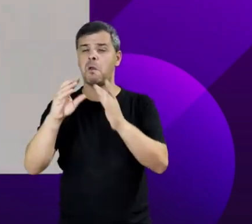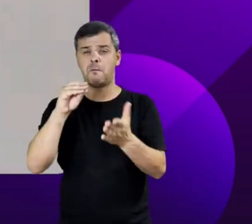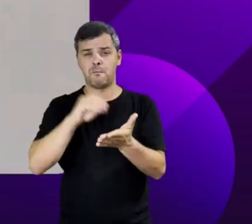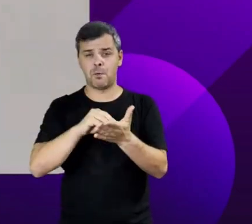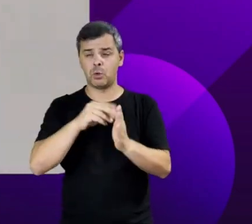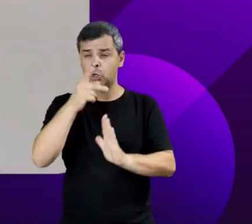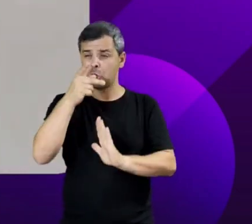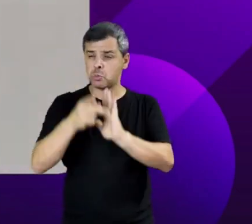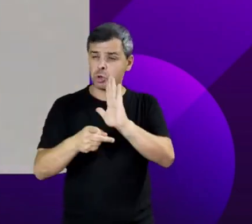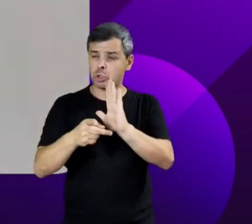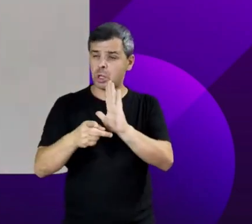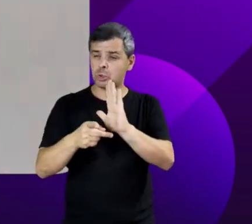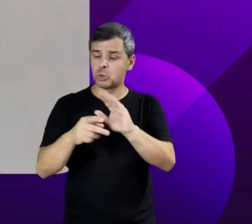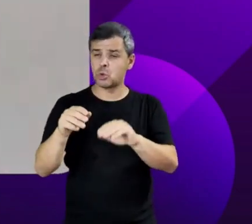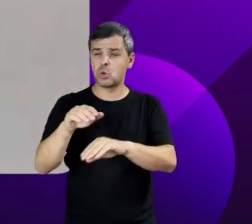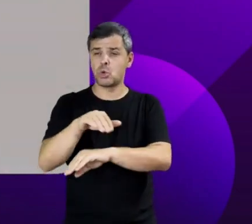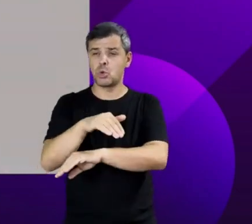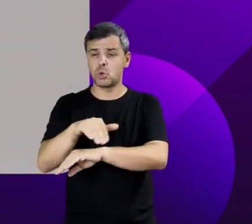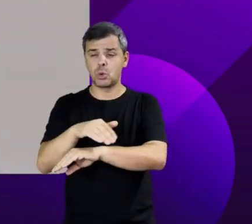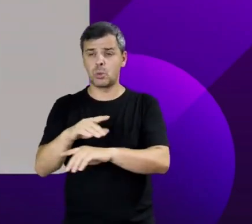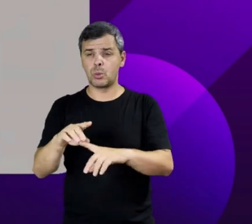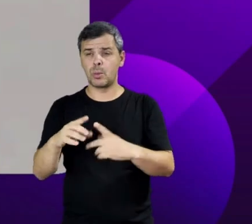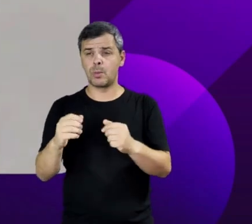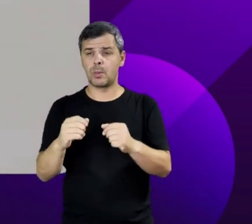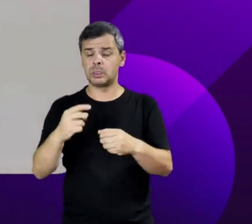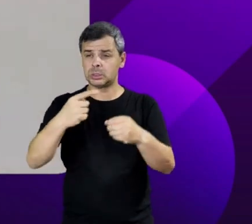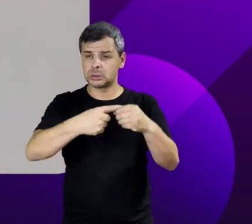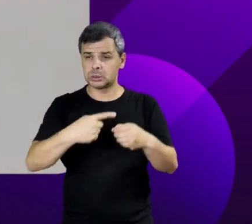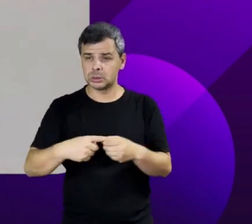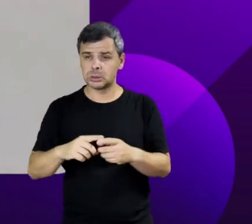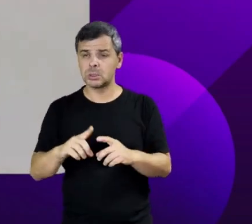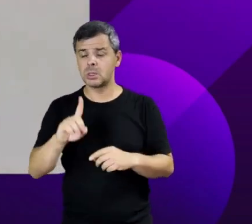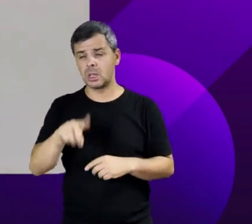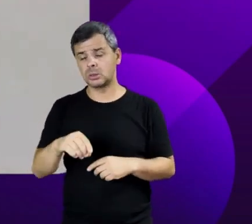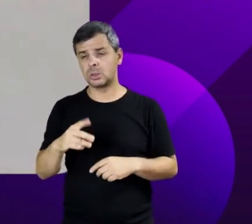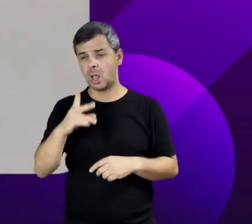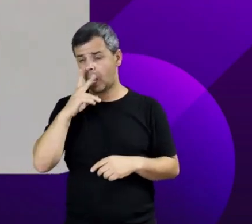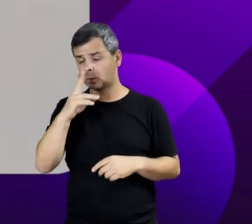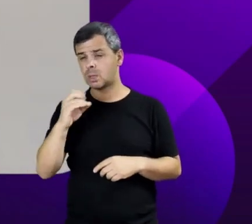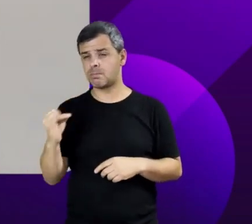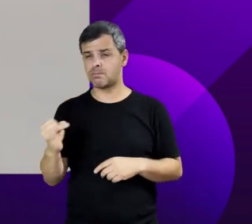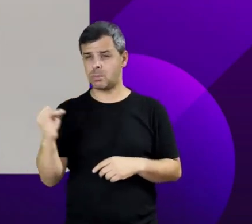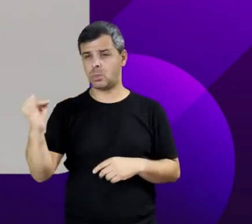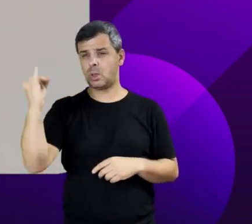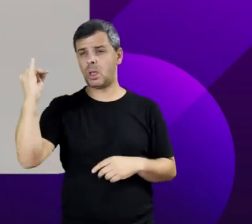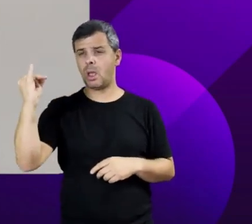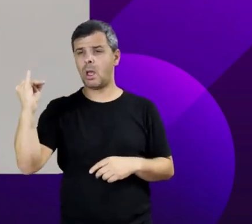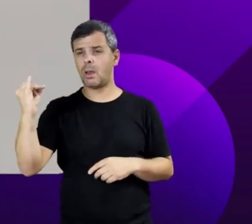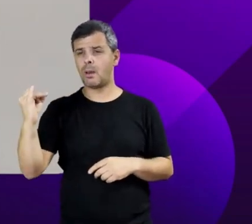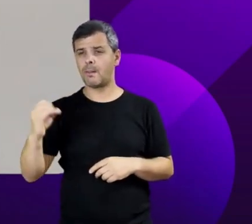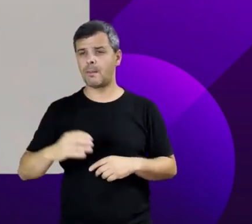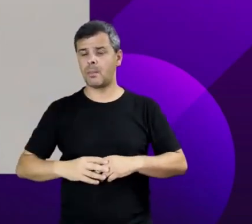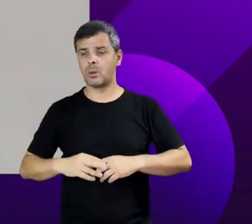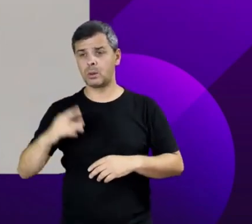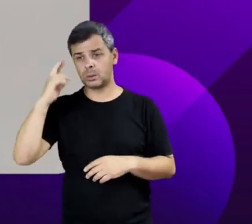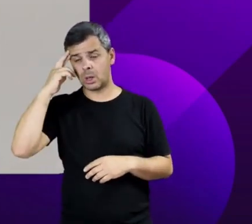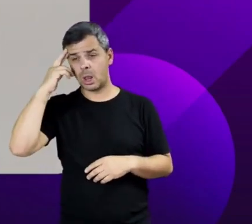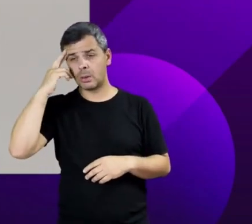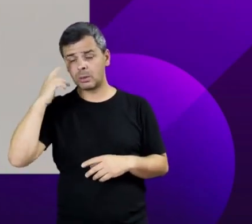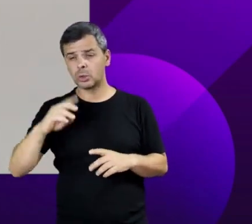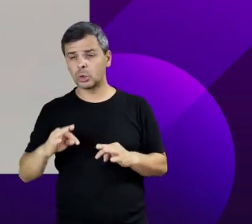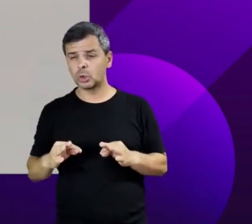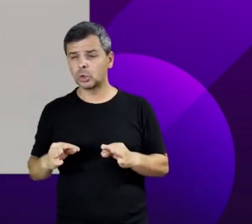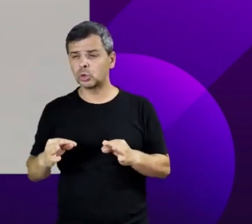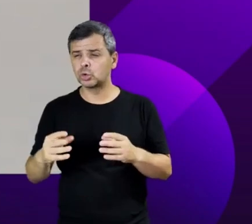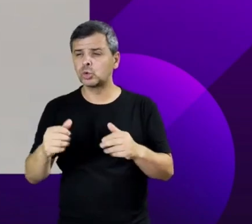urbano, que acabam também, e aí eu acho que isso é a questão importante para a gente ir encerrando a nossa reflexão.